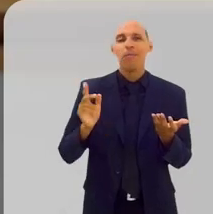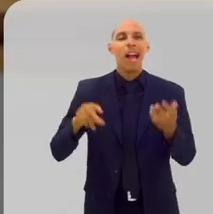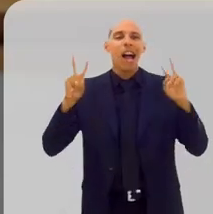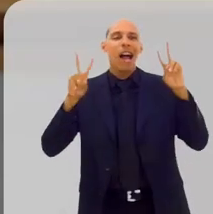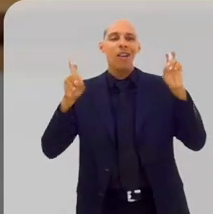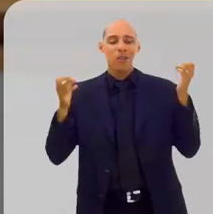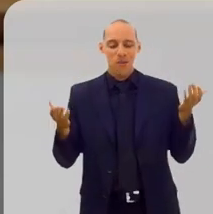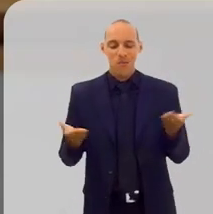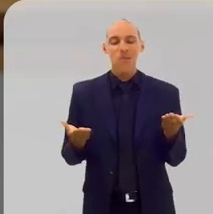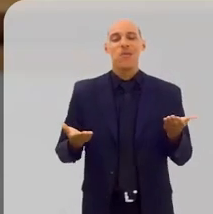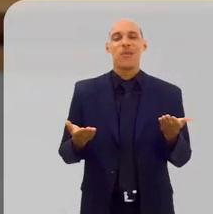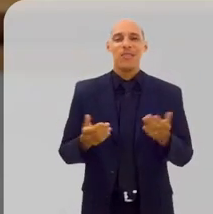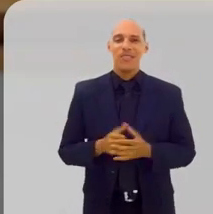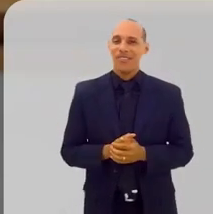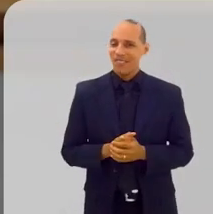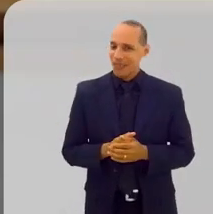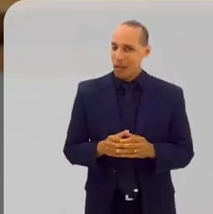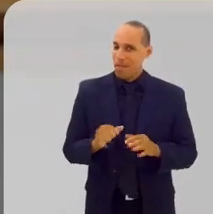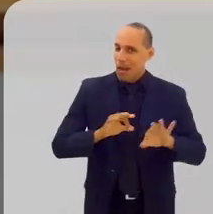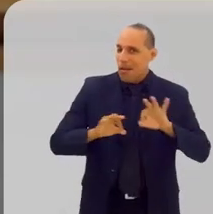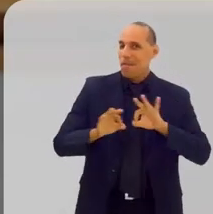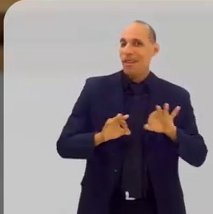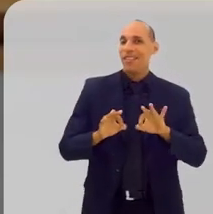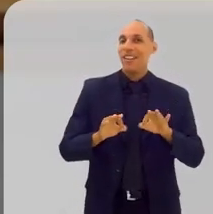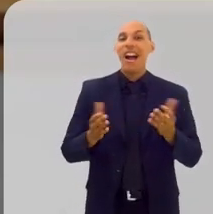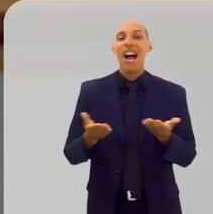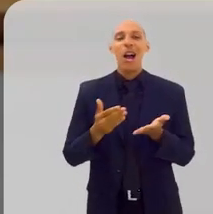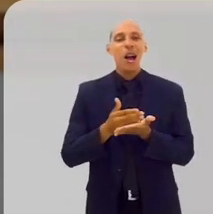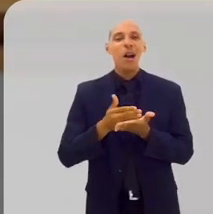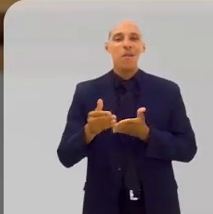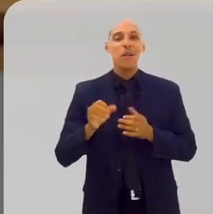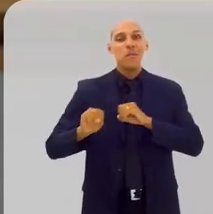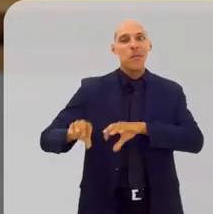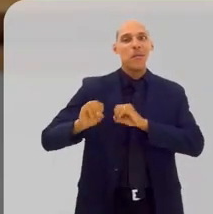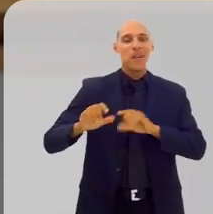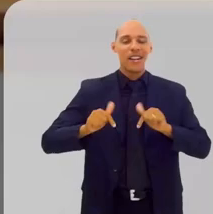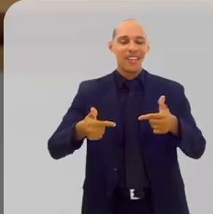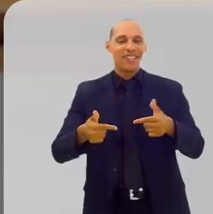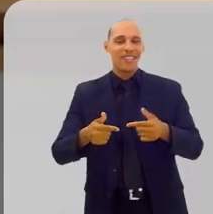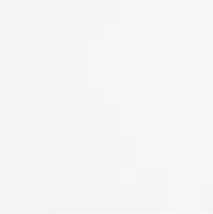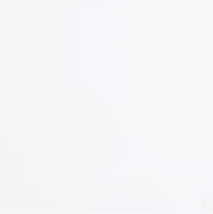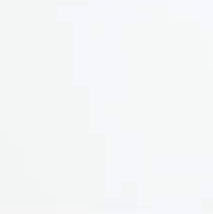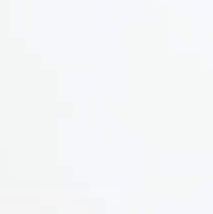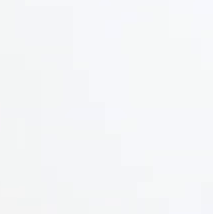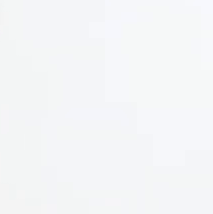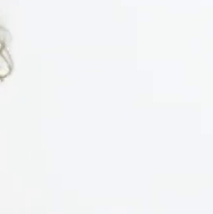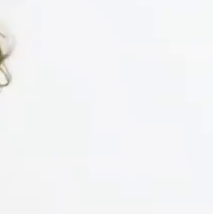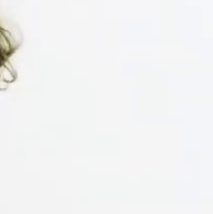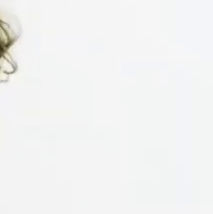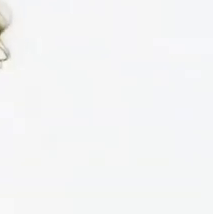é um dos assuntos do programa de hoje então prepare-se está no ar o educação